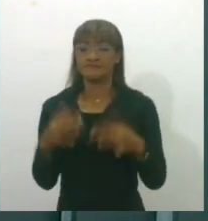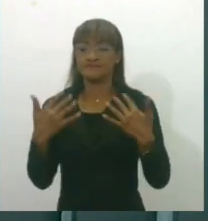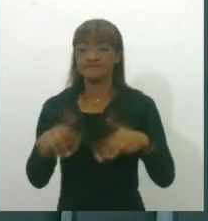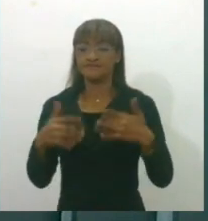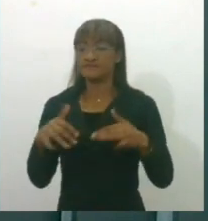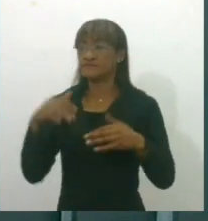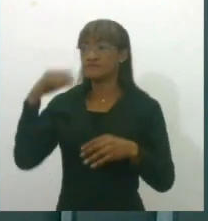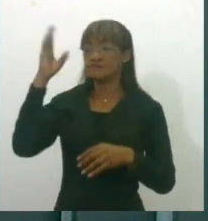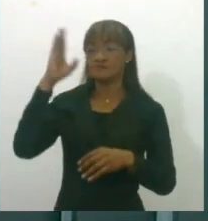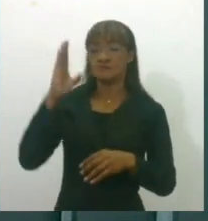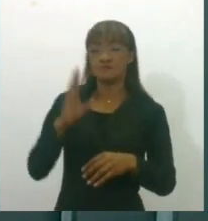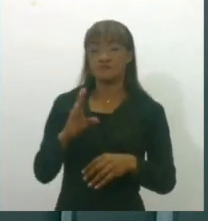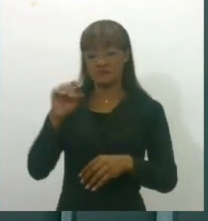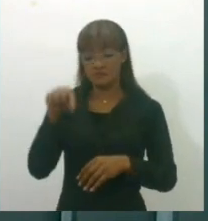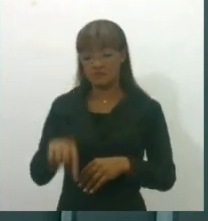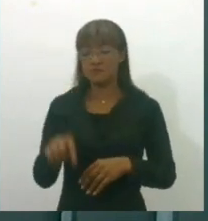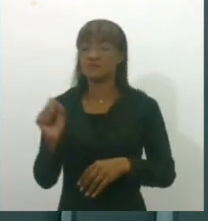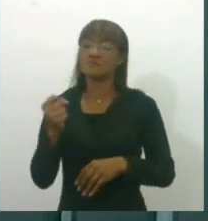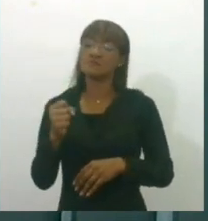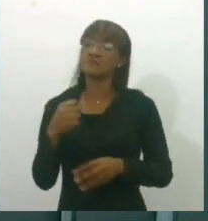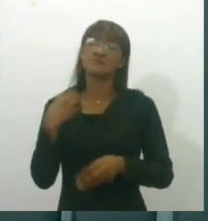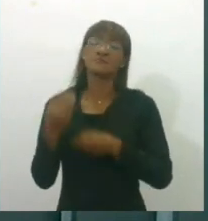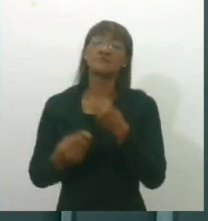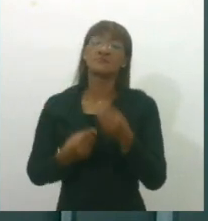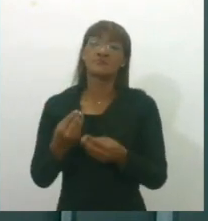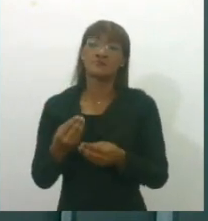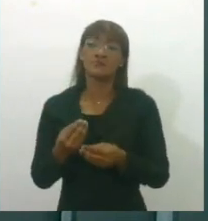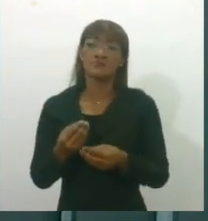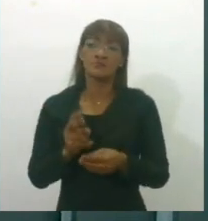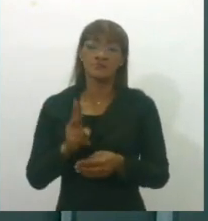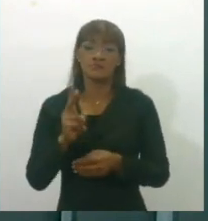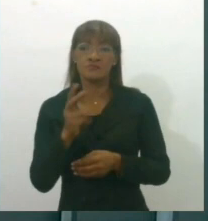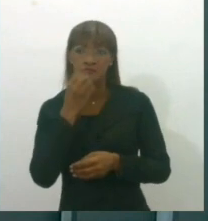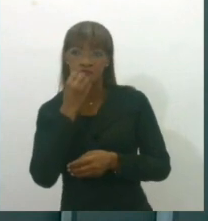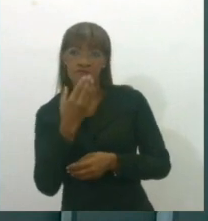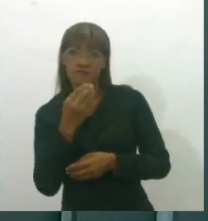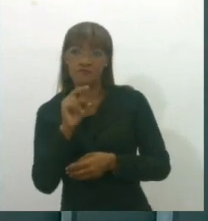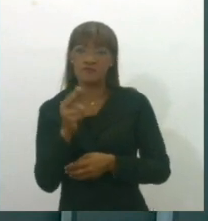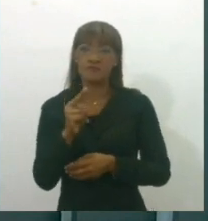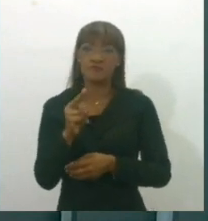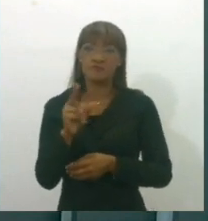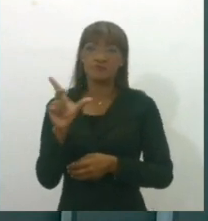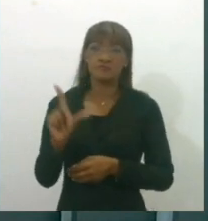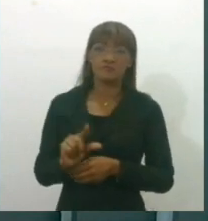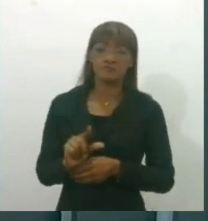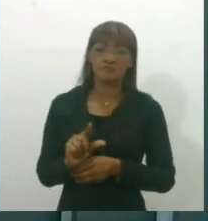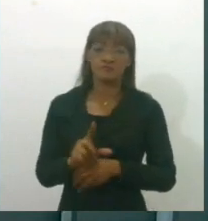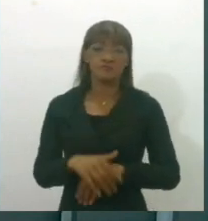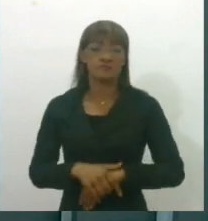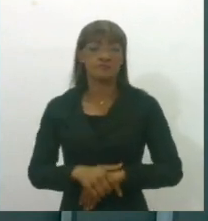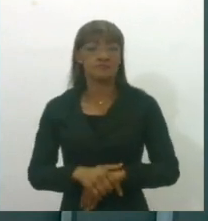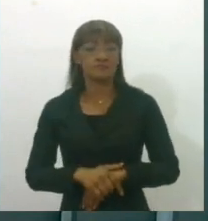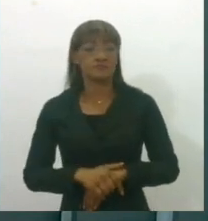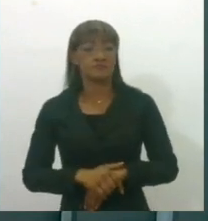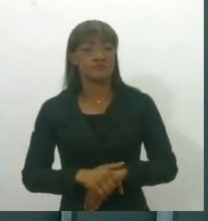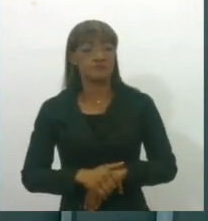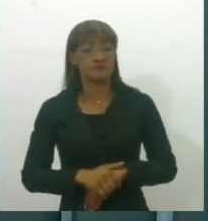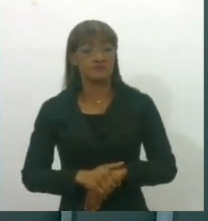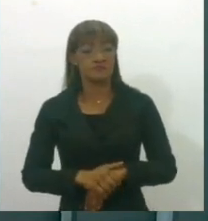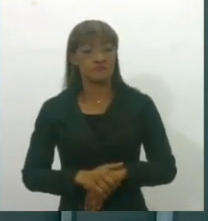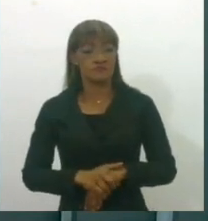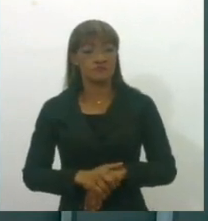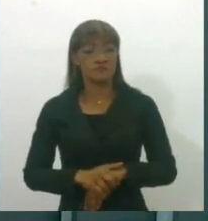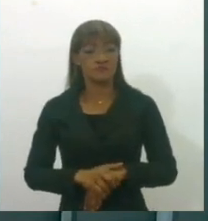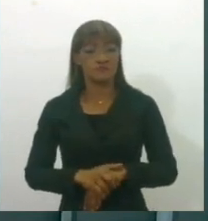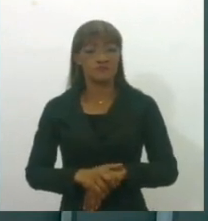é que está esse nível de doação? Está adequado? Ainda está baixo? Como é que está? Vai em volta, nós, nas nossas